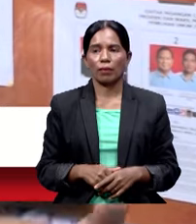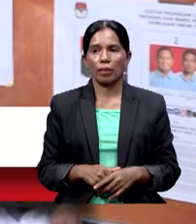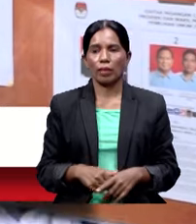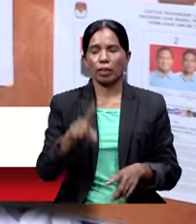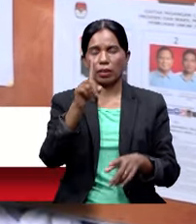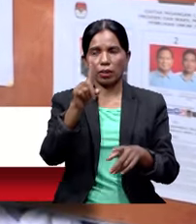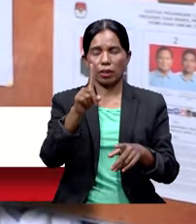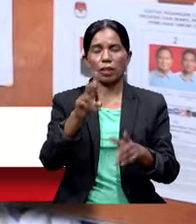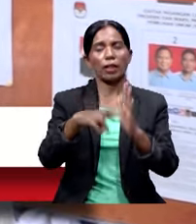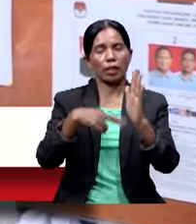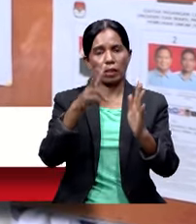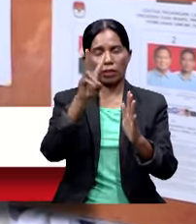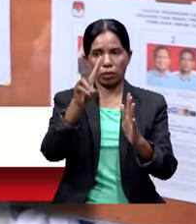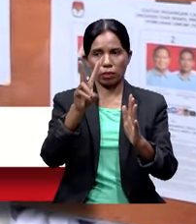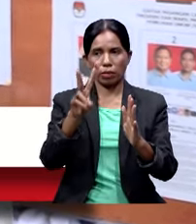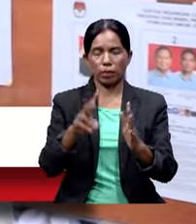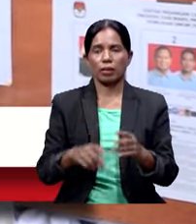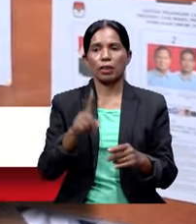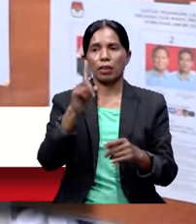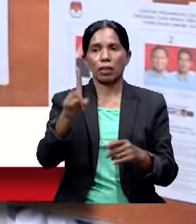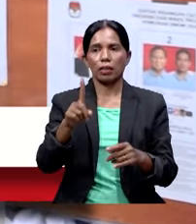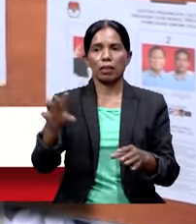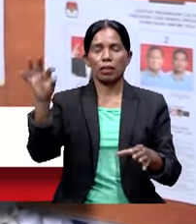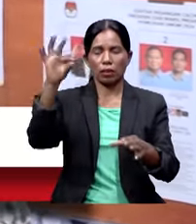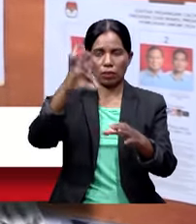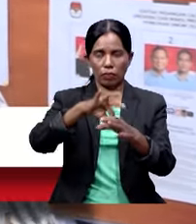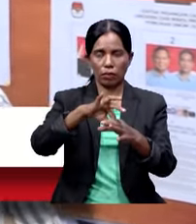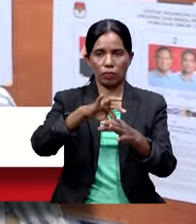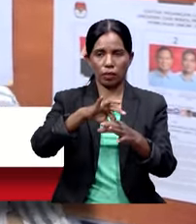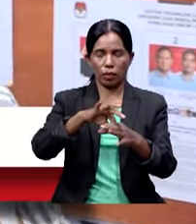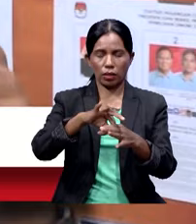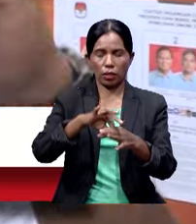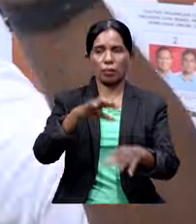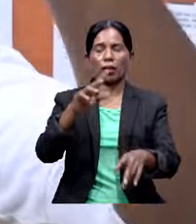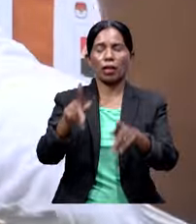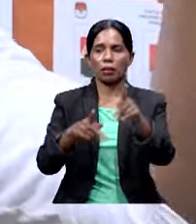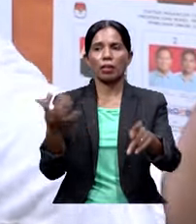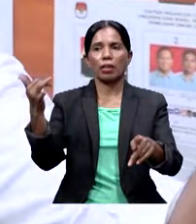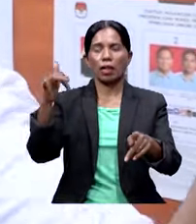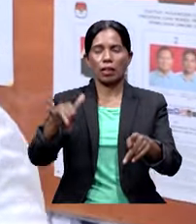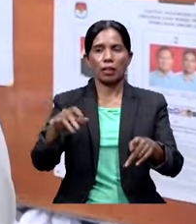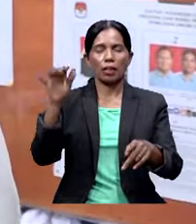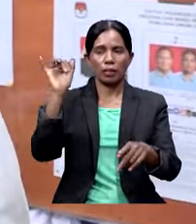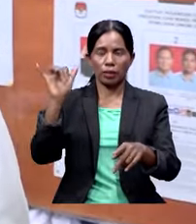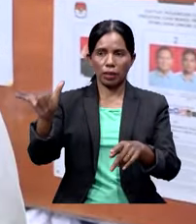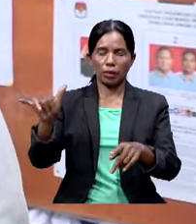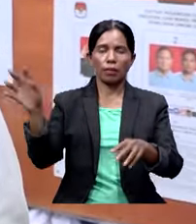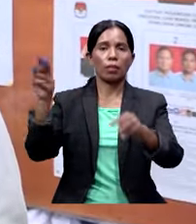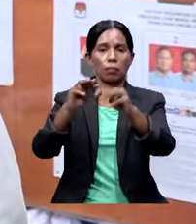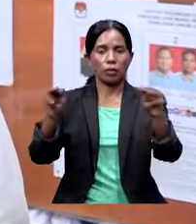ida naran kotak suara keliling basira na behela iha